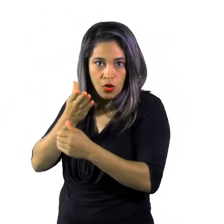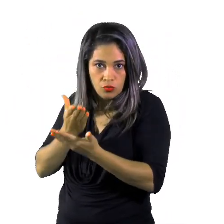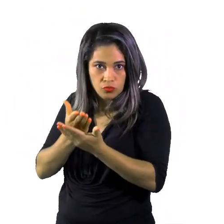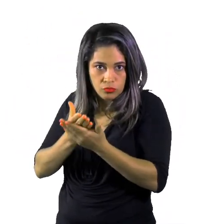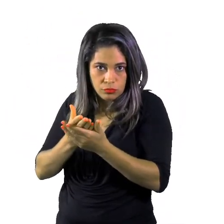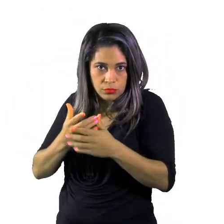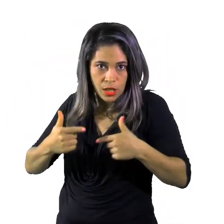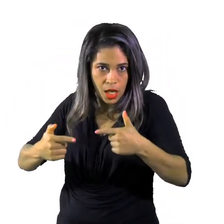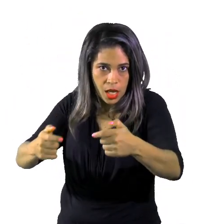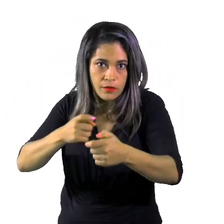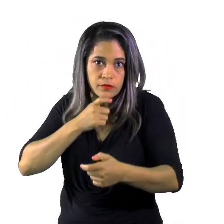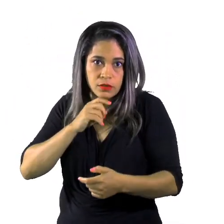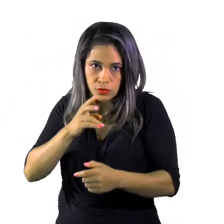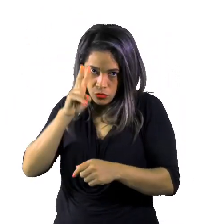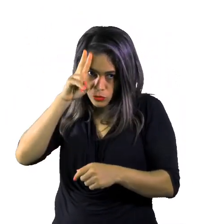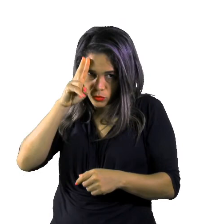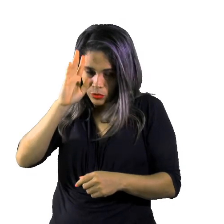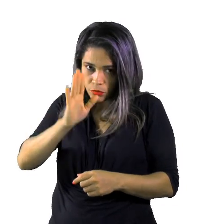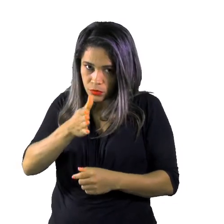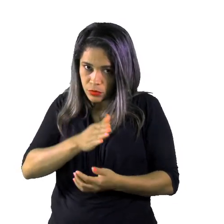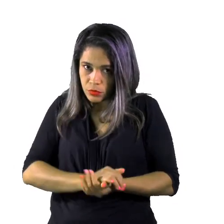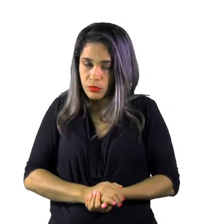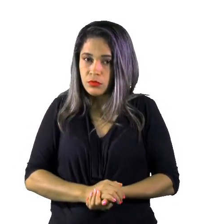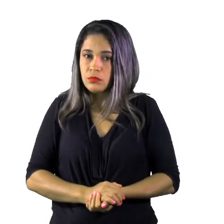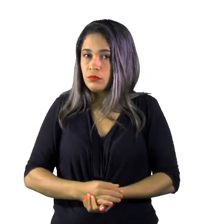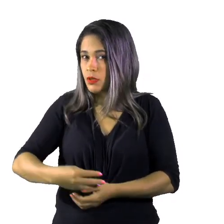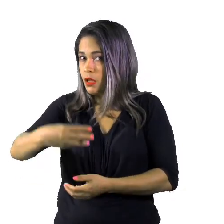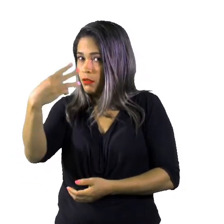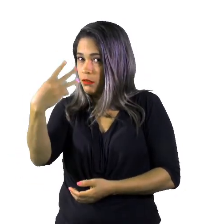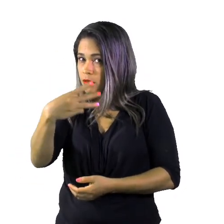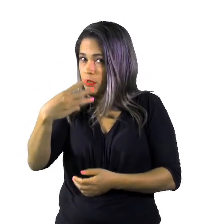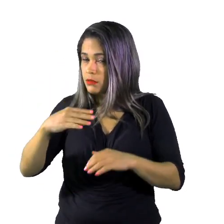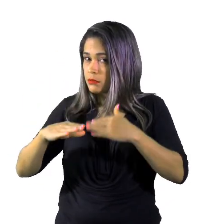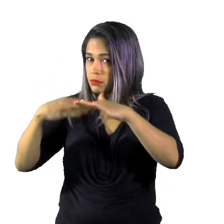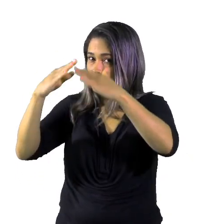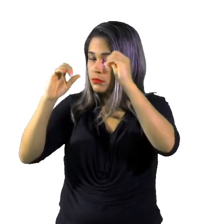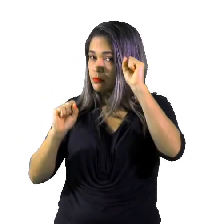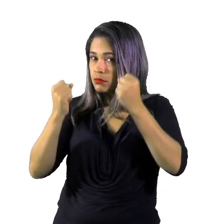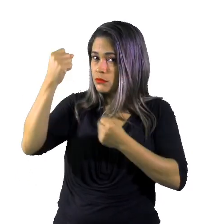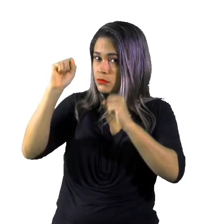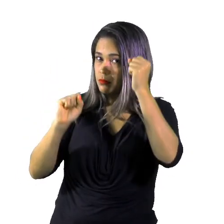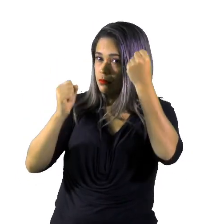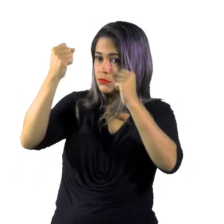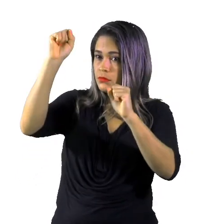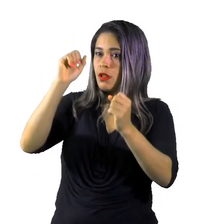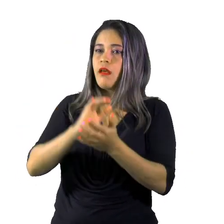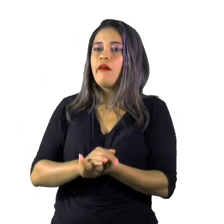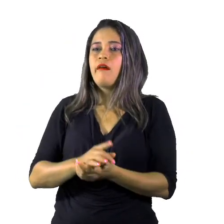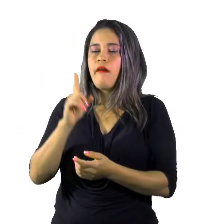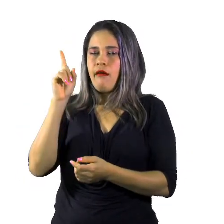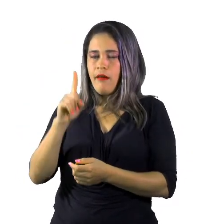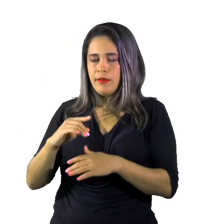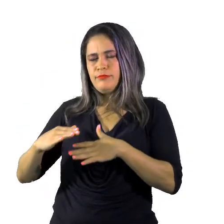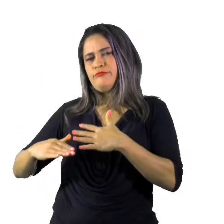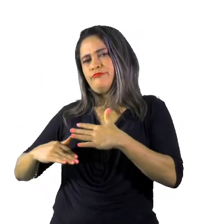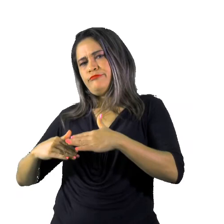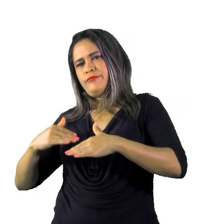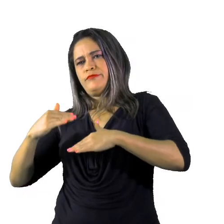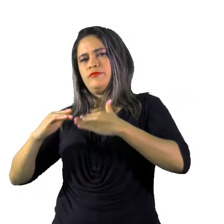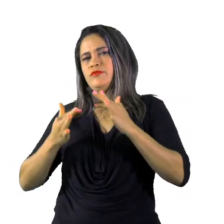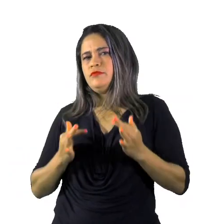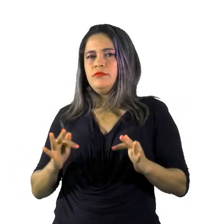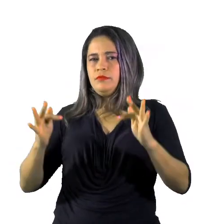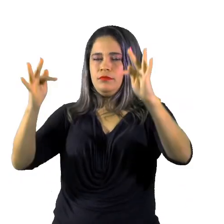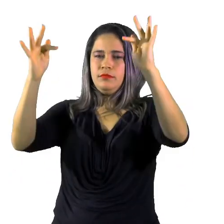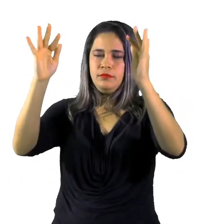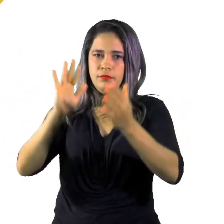vocês viram isso, tá? Então, a terceira Revolução Industrial, ela é adventa dessa evolução da tecnologia.